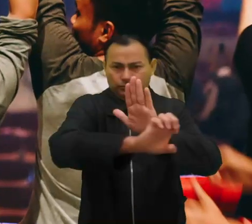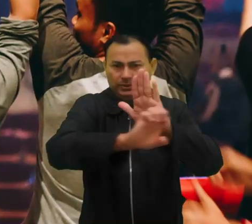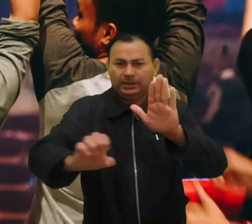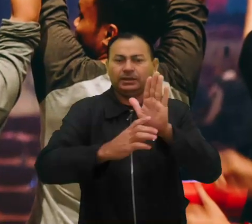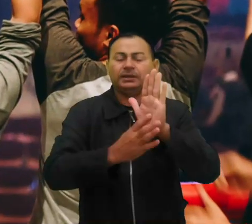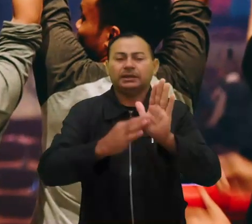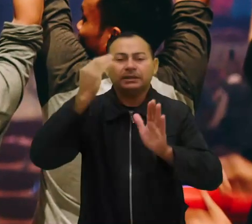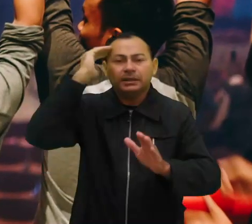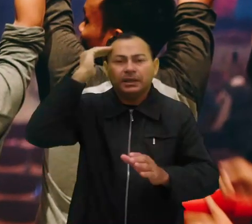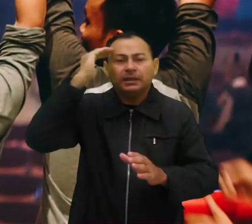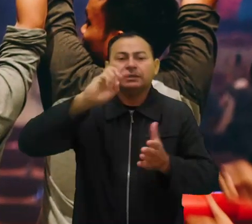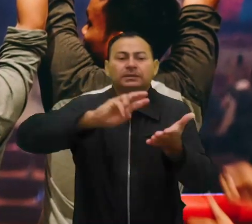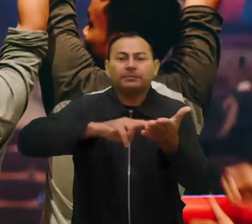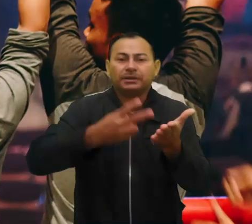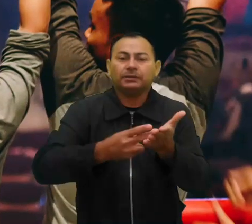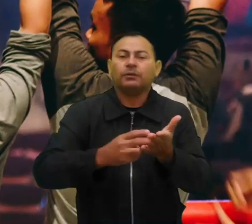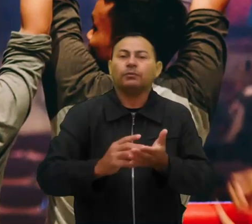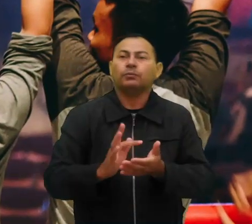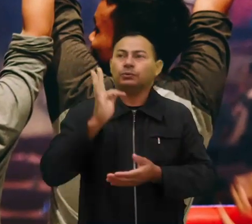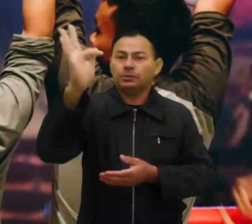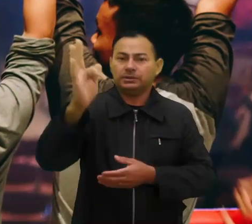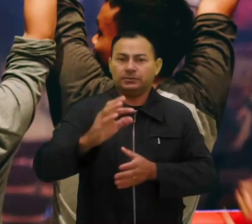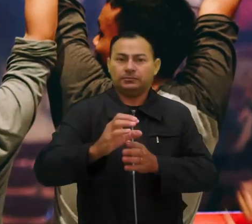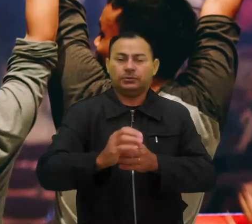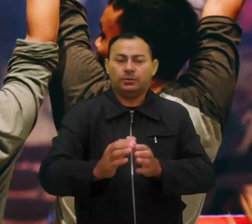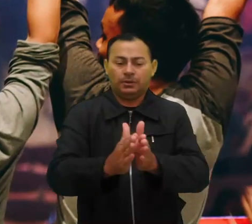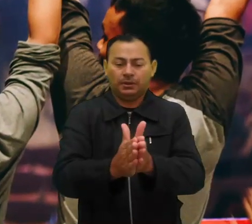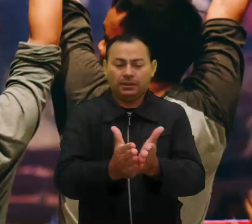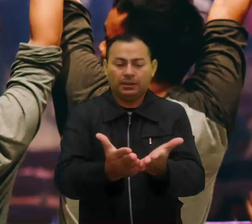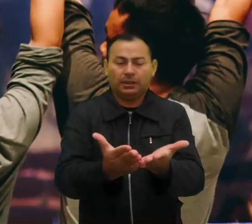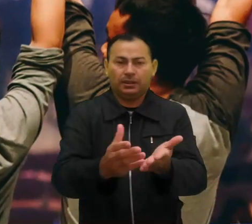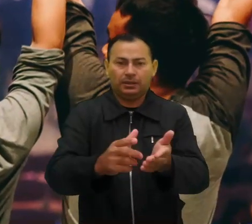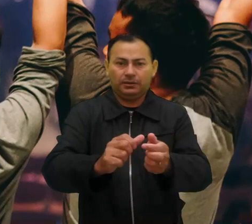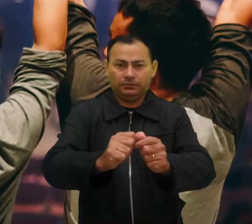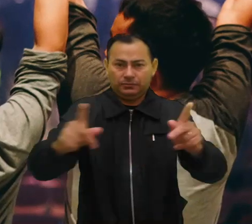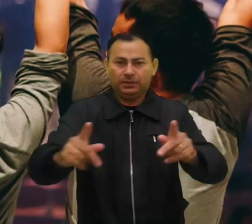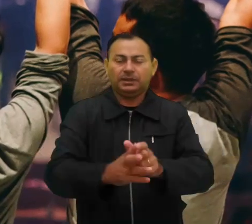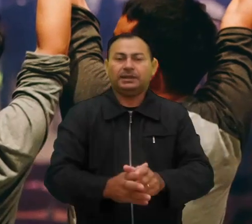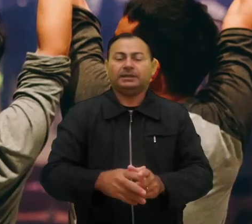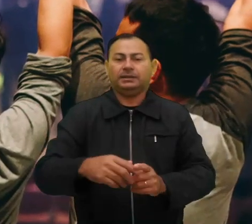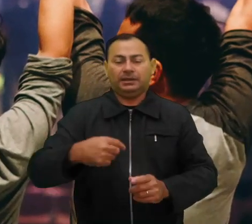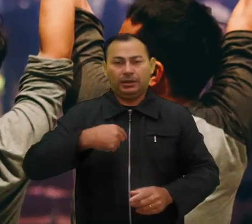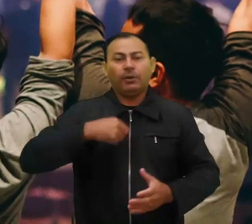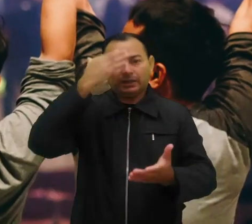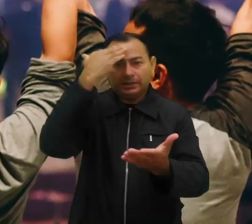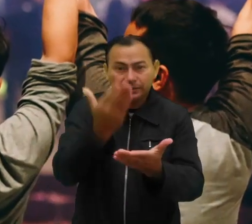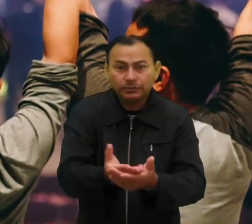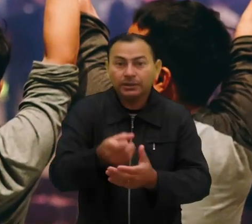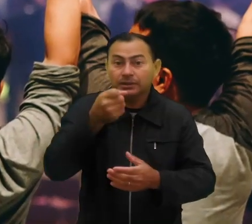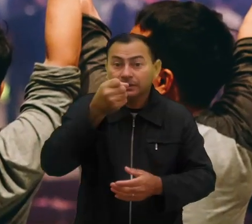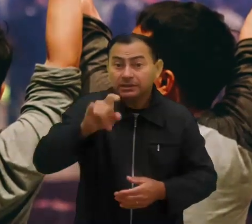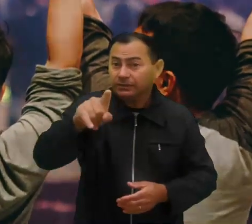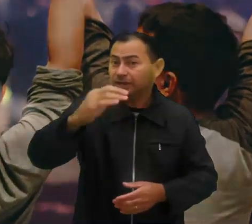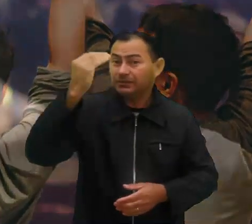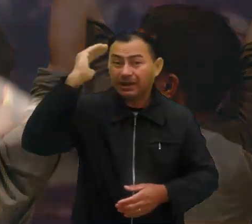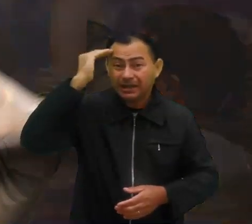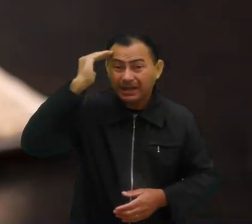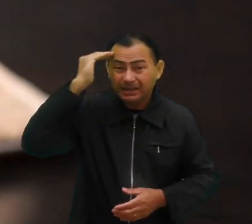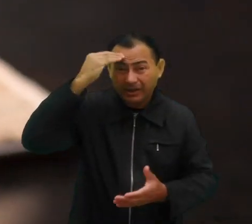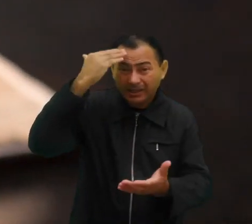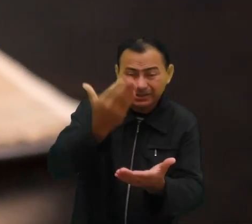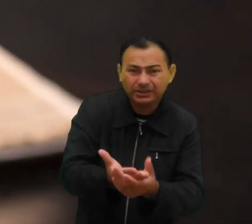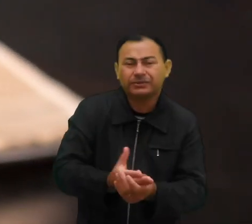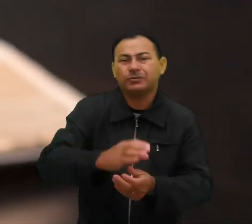chamada interpretação futurista do livro do Apocalipse. Eu acredito. Se você não acredita, vai ficar no escuro, porque a